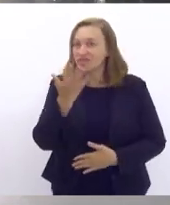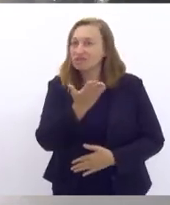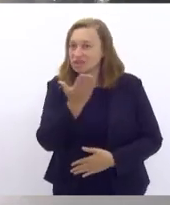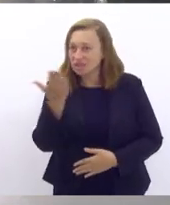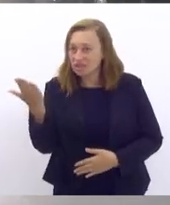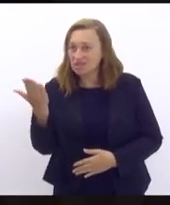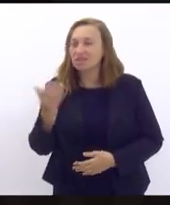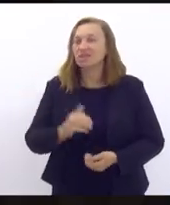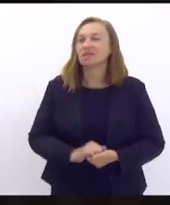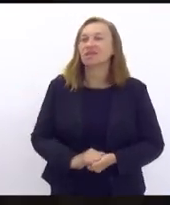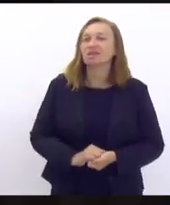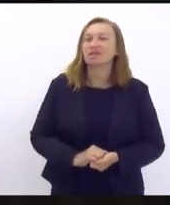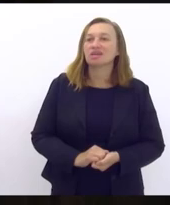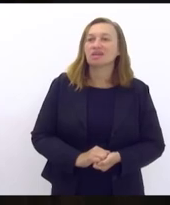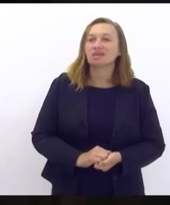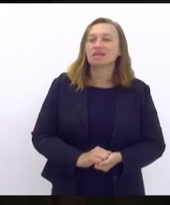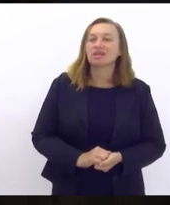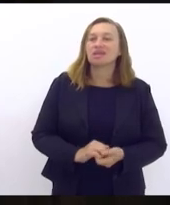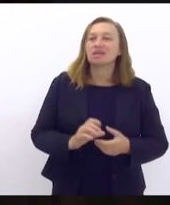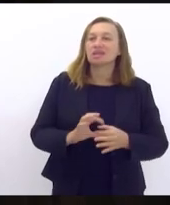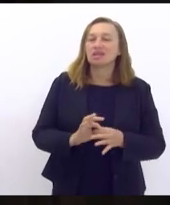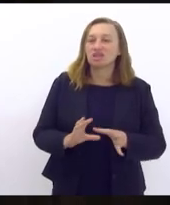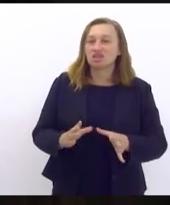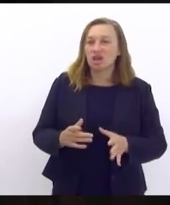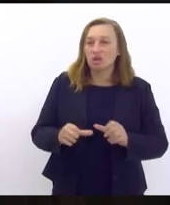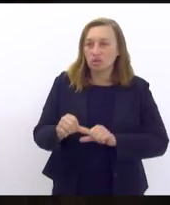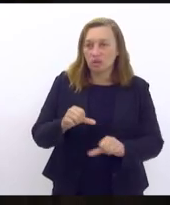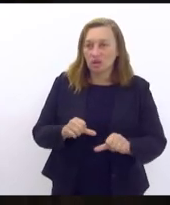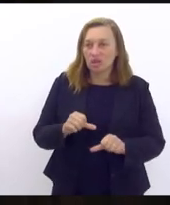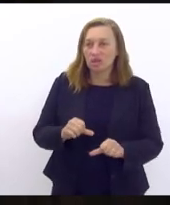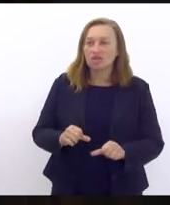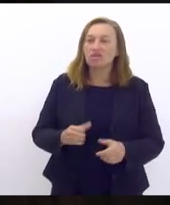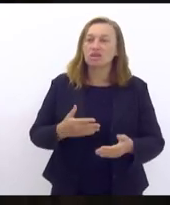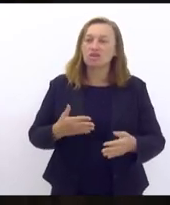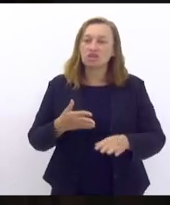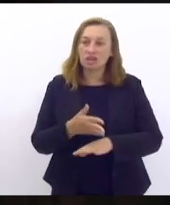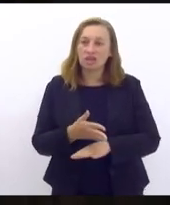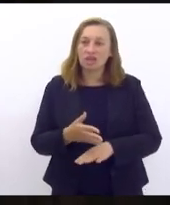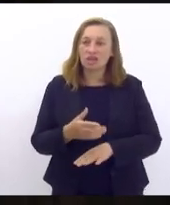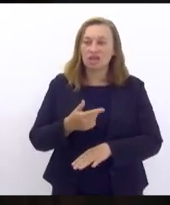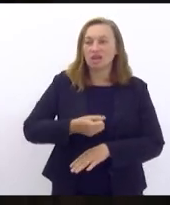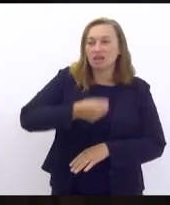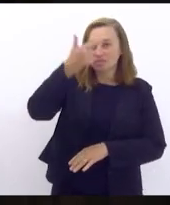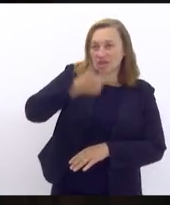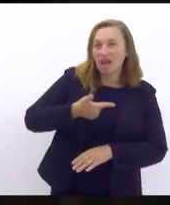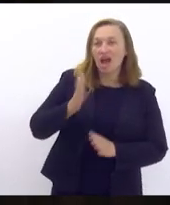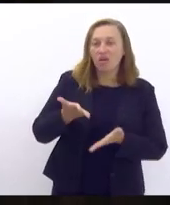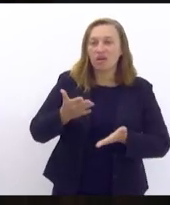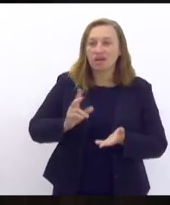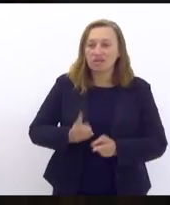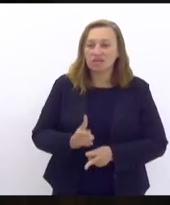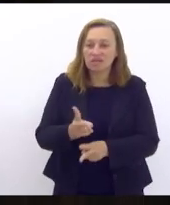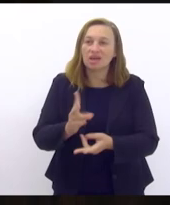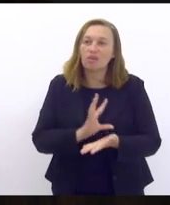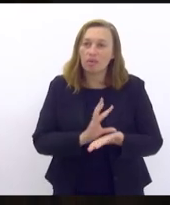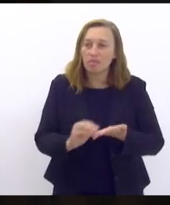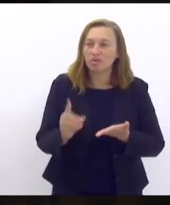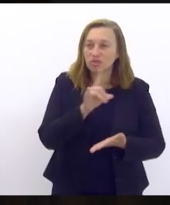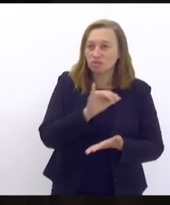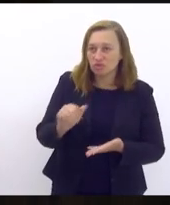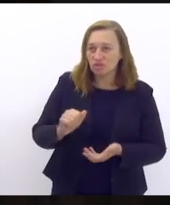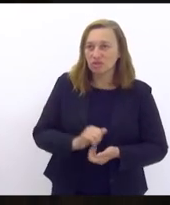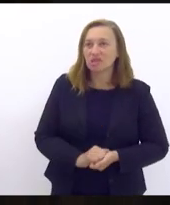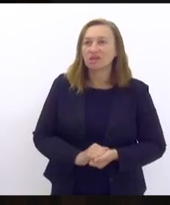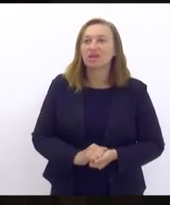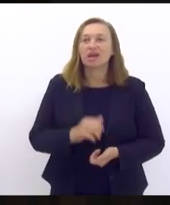agradeço aos meus pares por permitir a inversão, porque eles estão aqui desde meio-dia, e agora a gente segue com a pauta, e